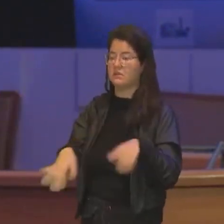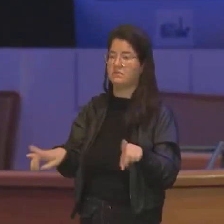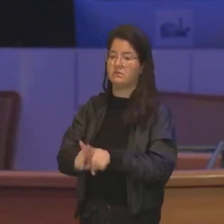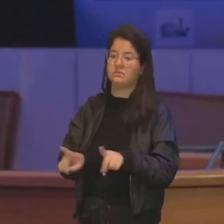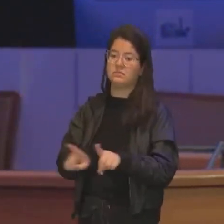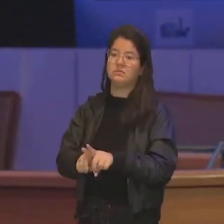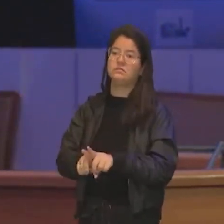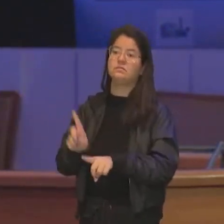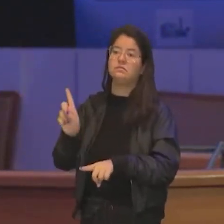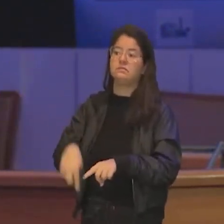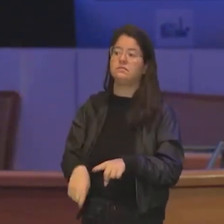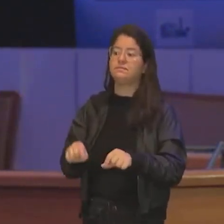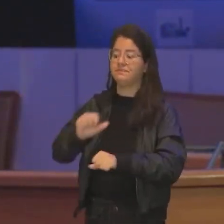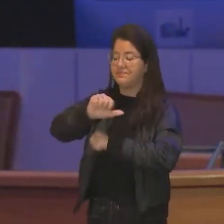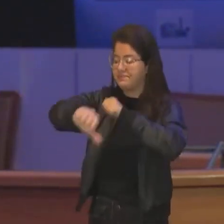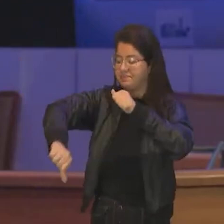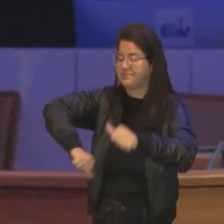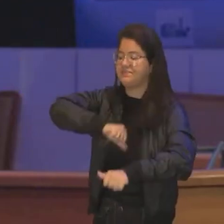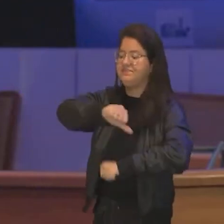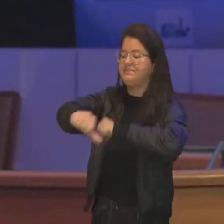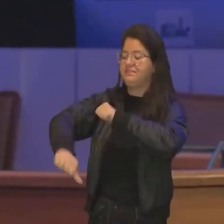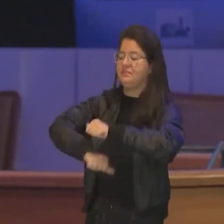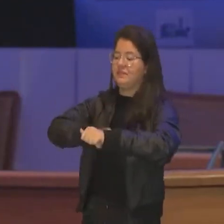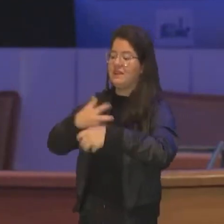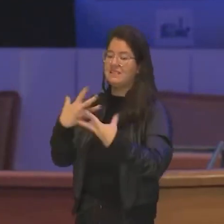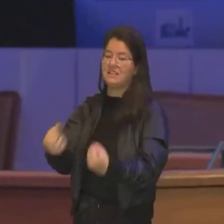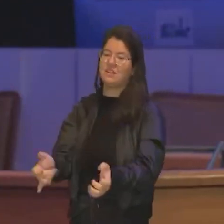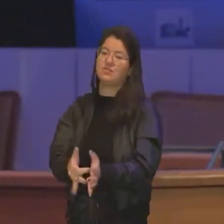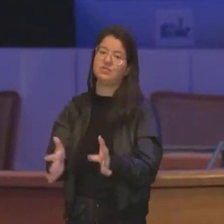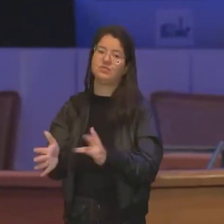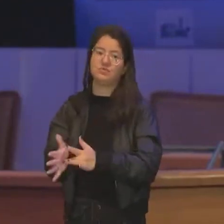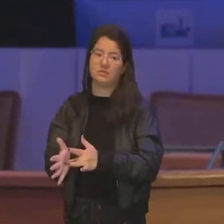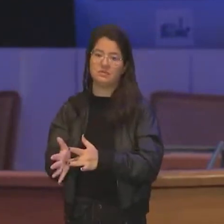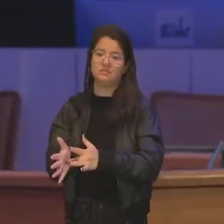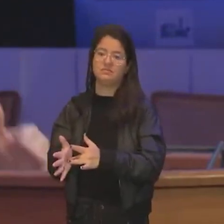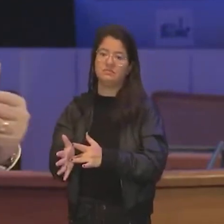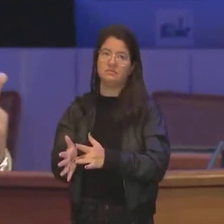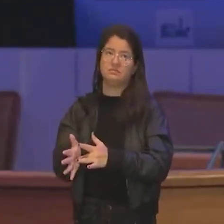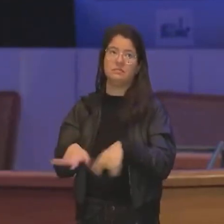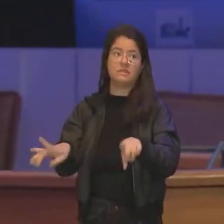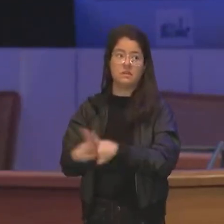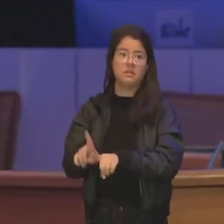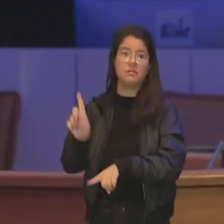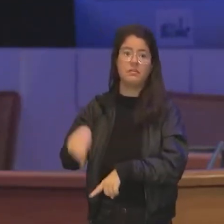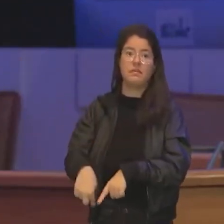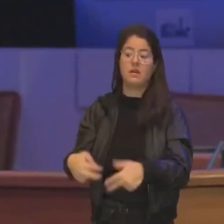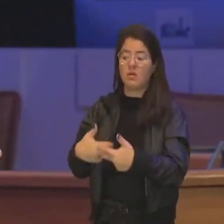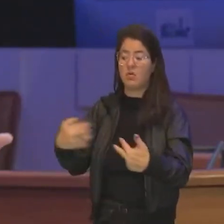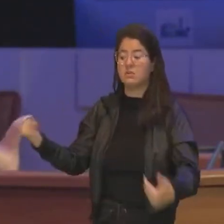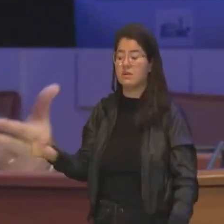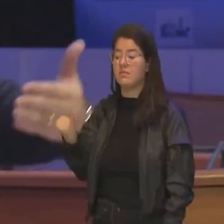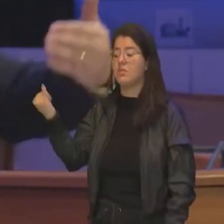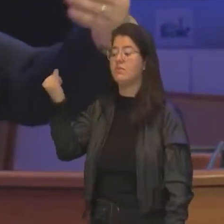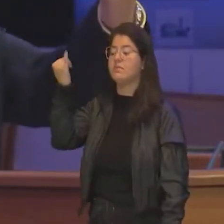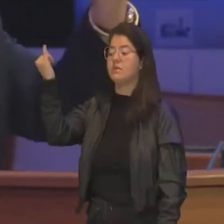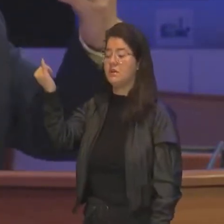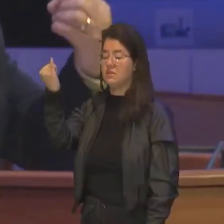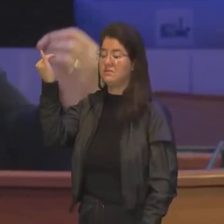é exatamente a mudança, a conversão, que também é algo importante